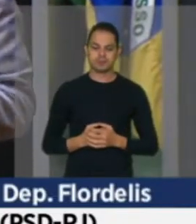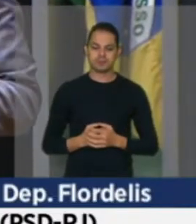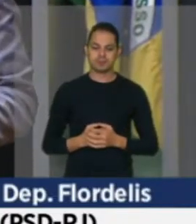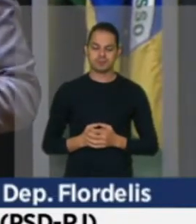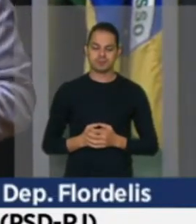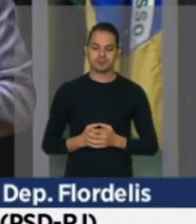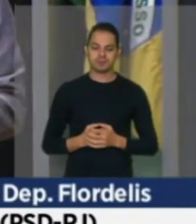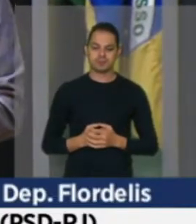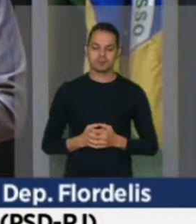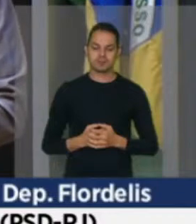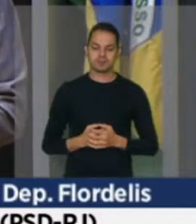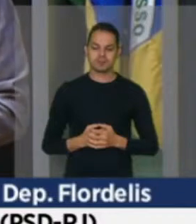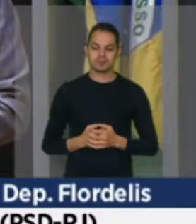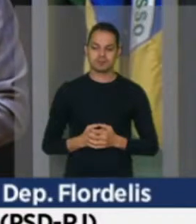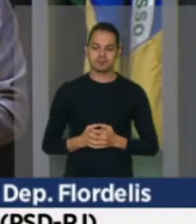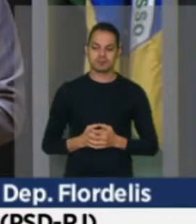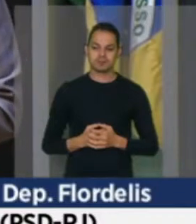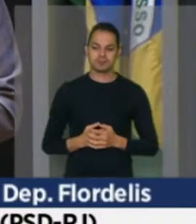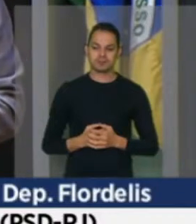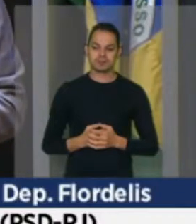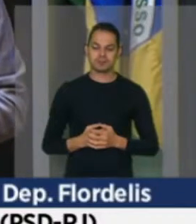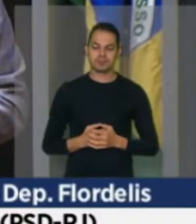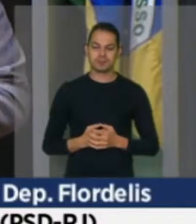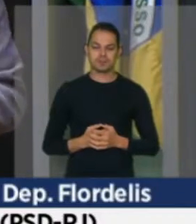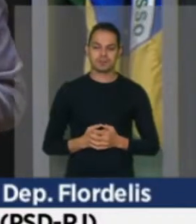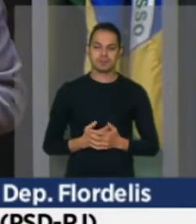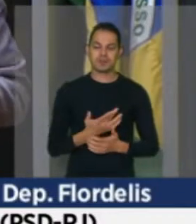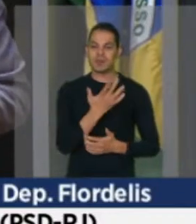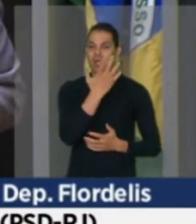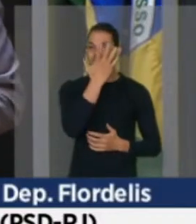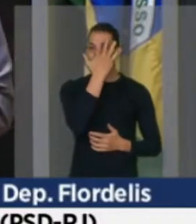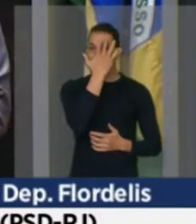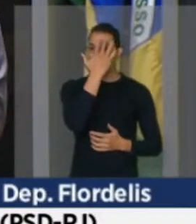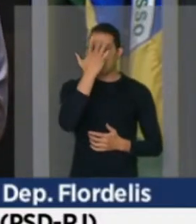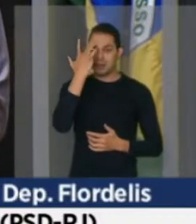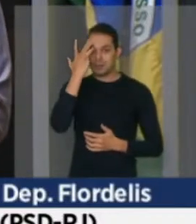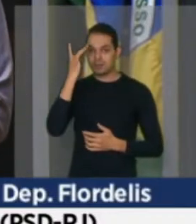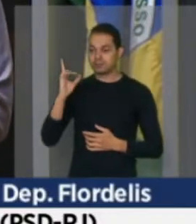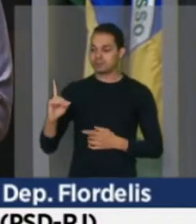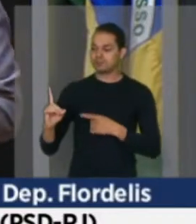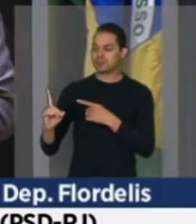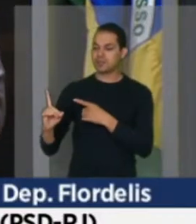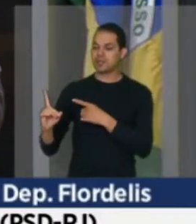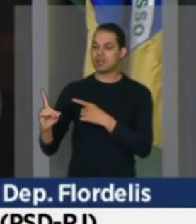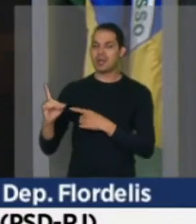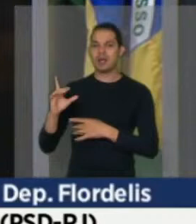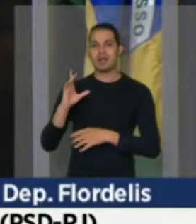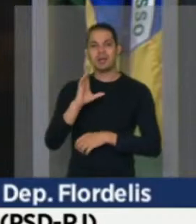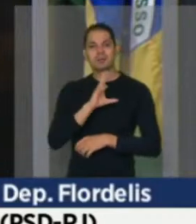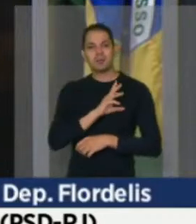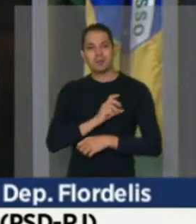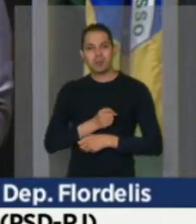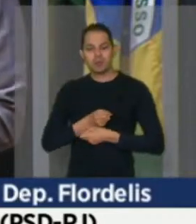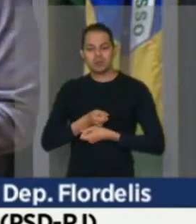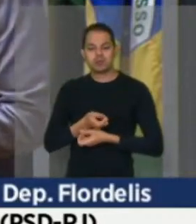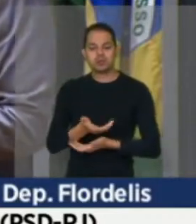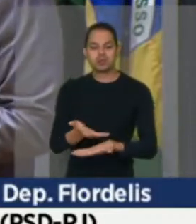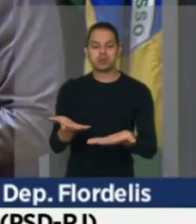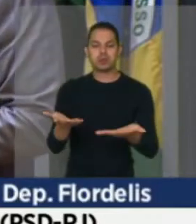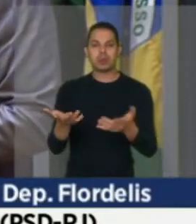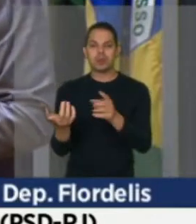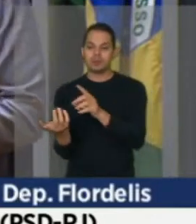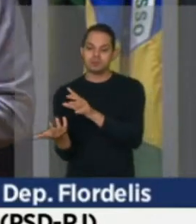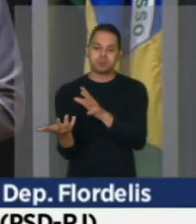eu nunca vi uma pessoa passar de exemplo de amor ao próximo para um ser